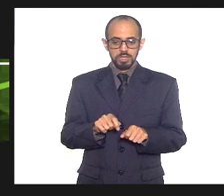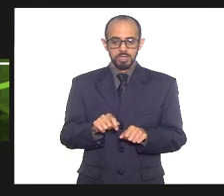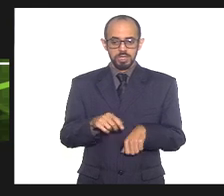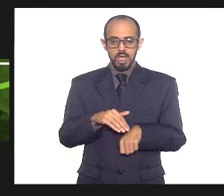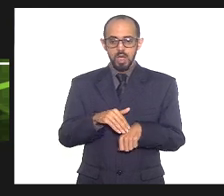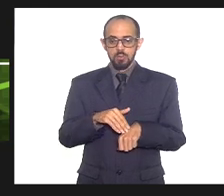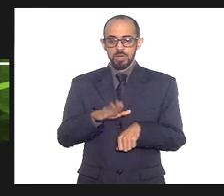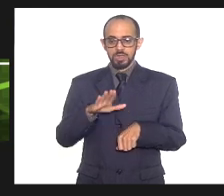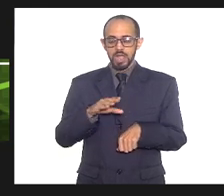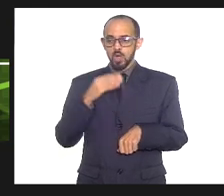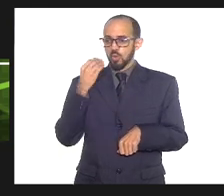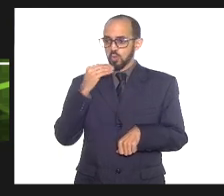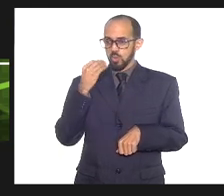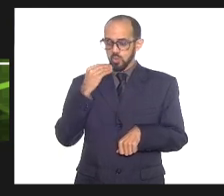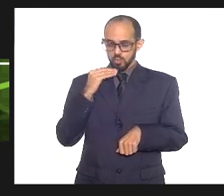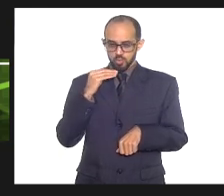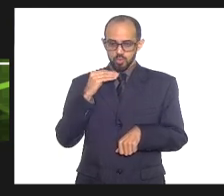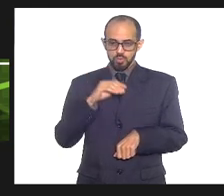lucratividade.